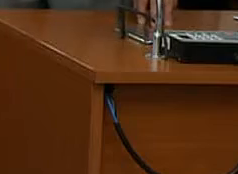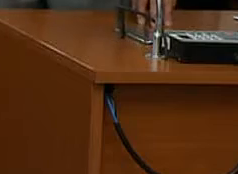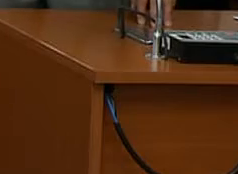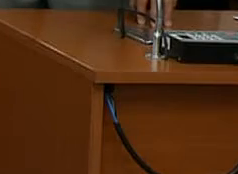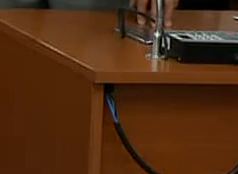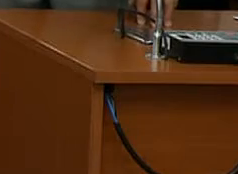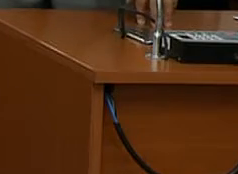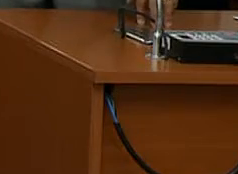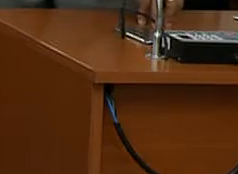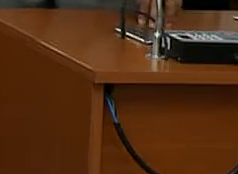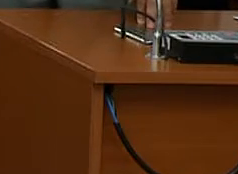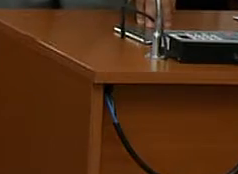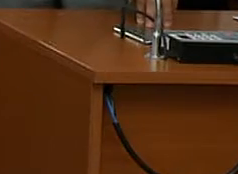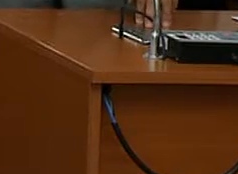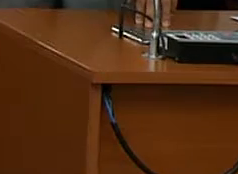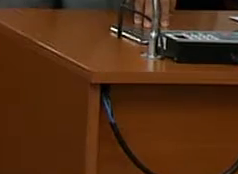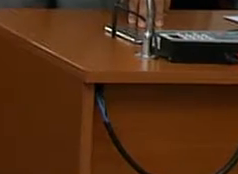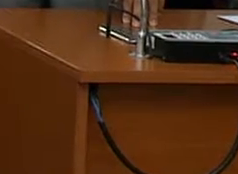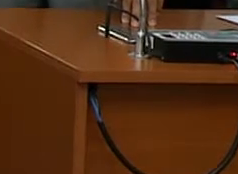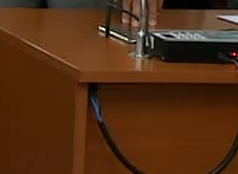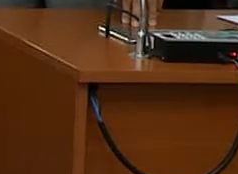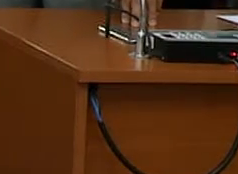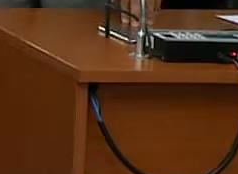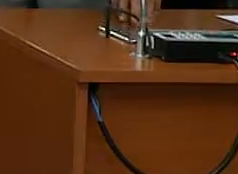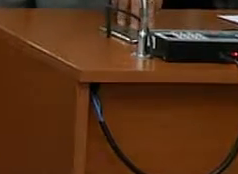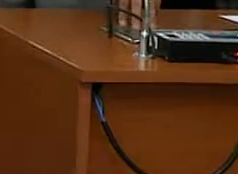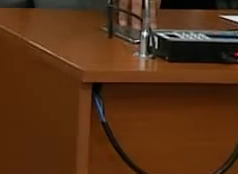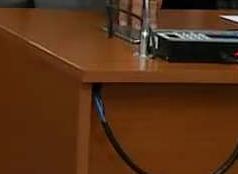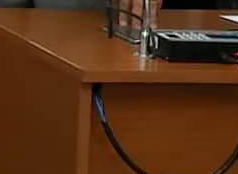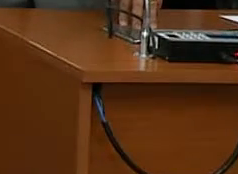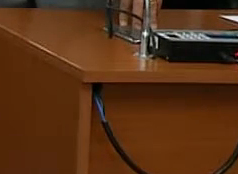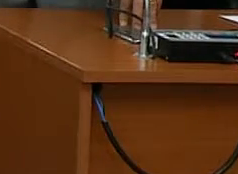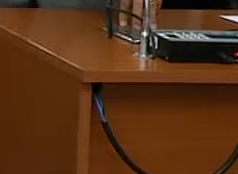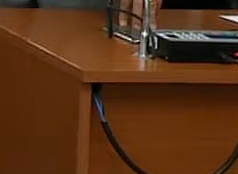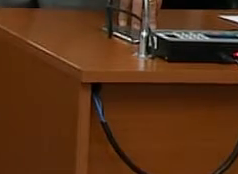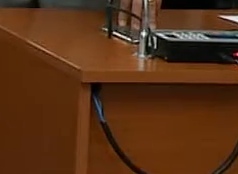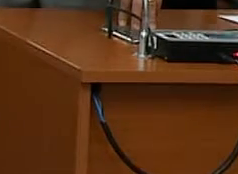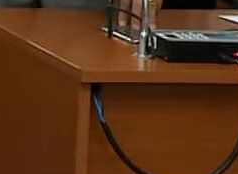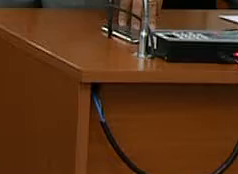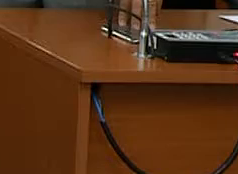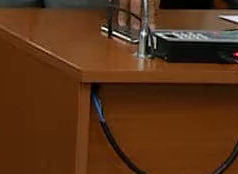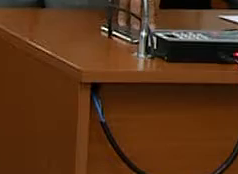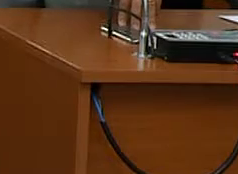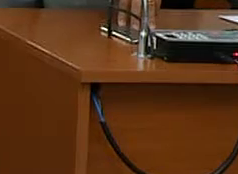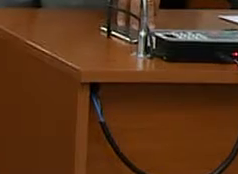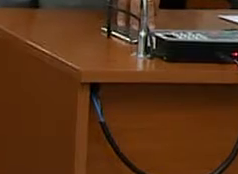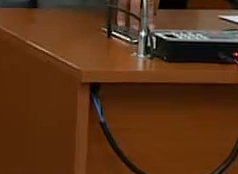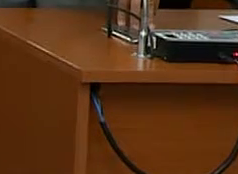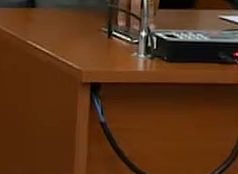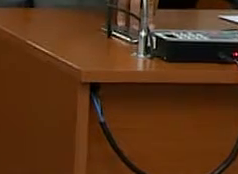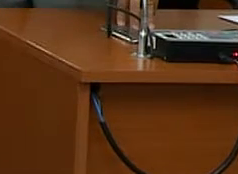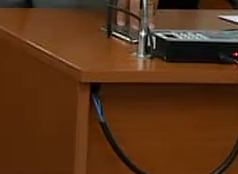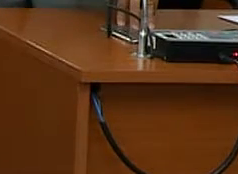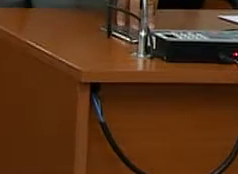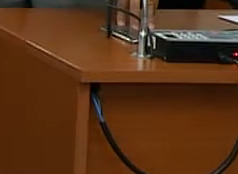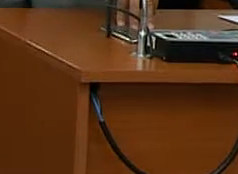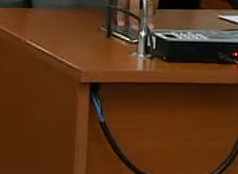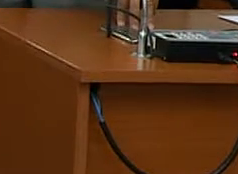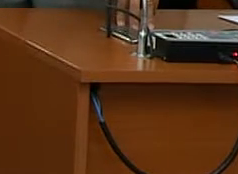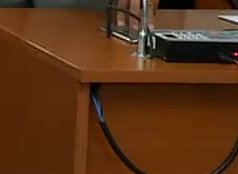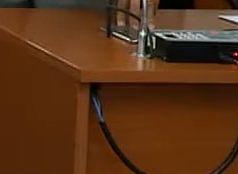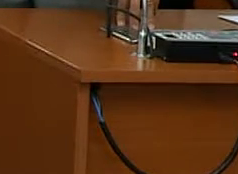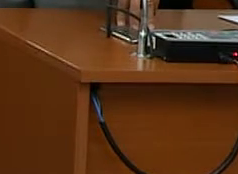parabéns ao deputado Jefferson Campos. Ontem tive novamente reunião com o secretário da Educação e